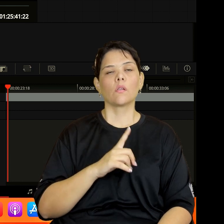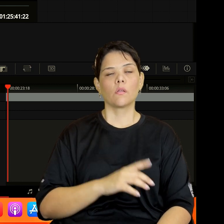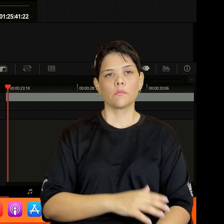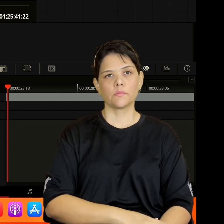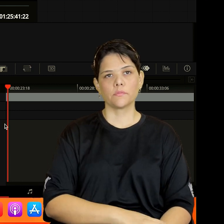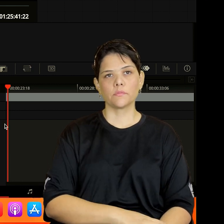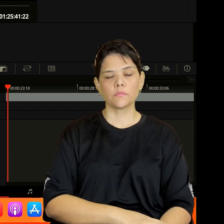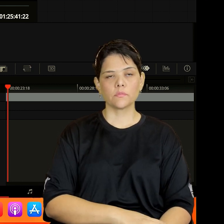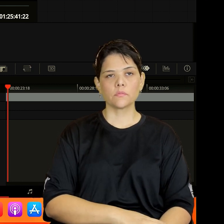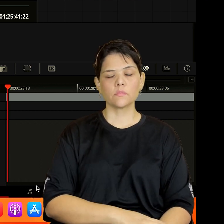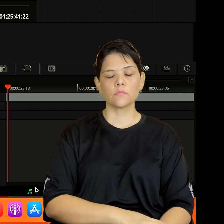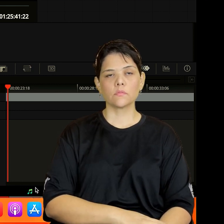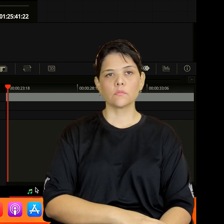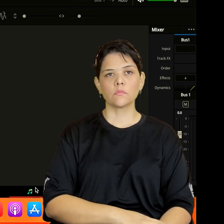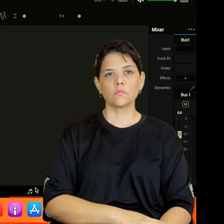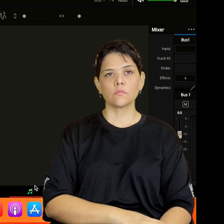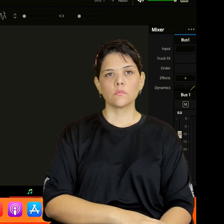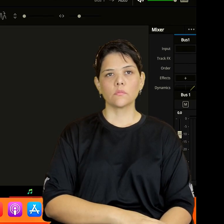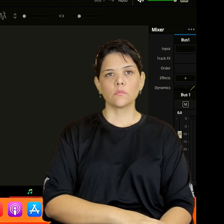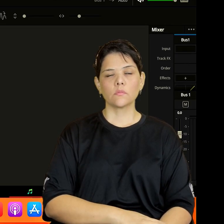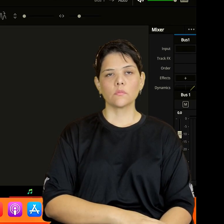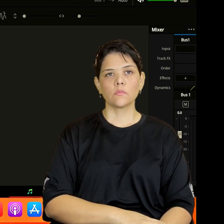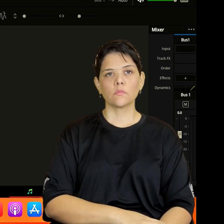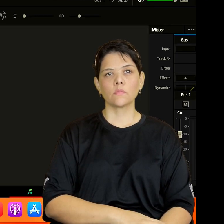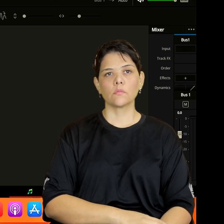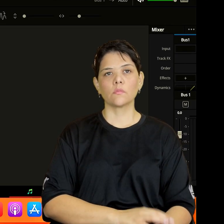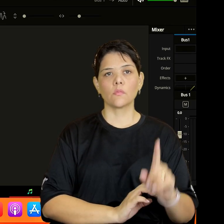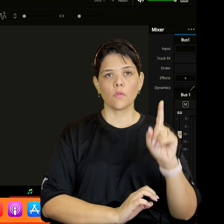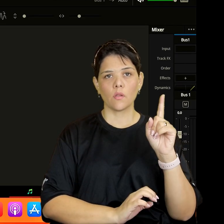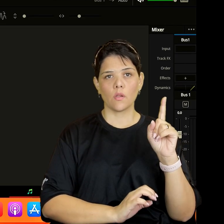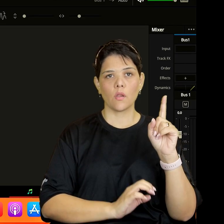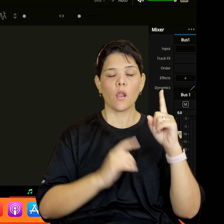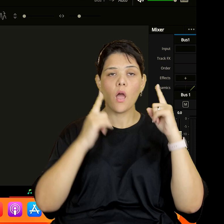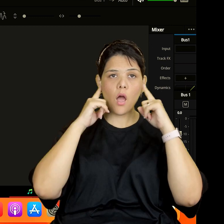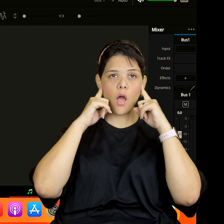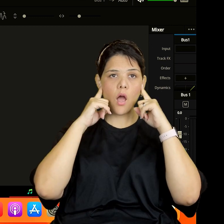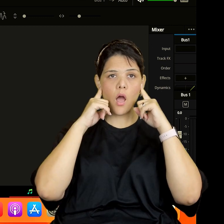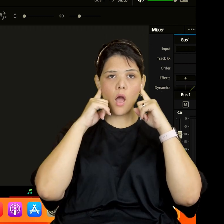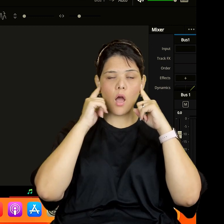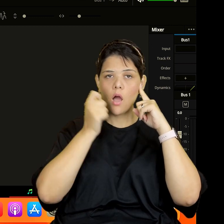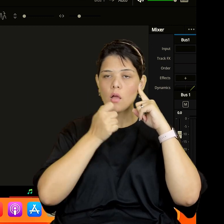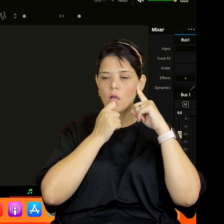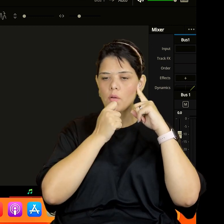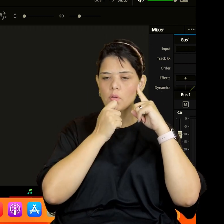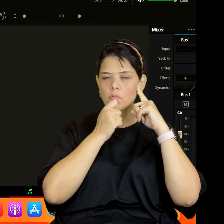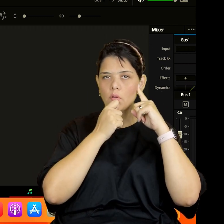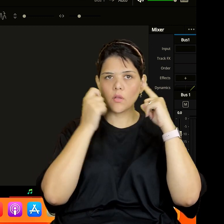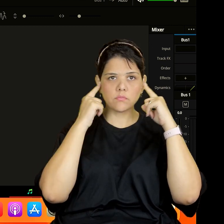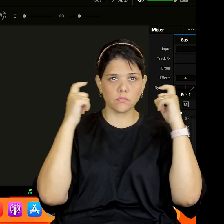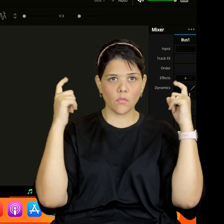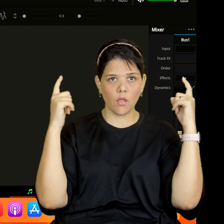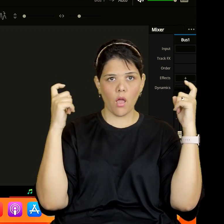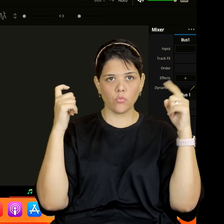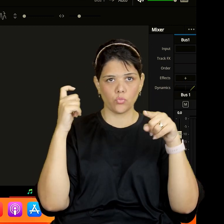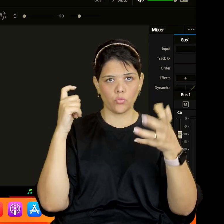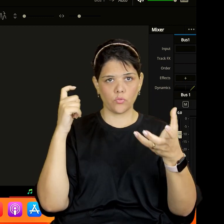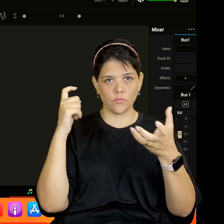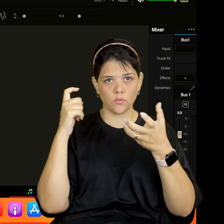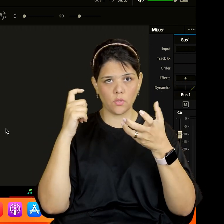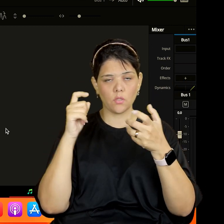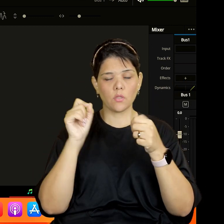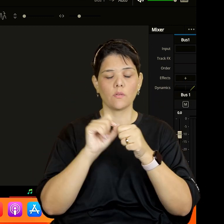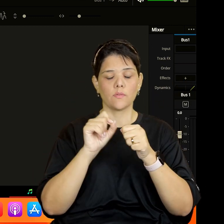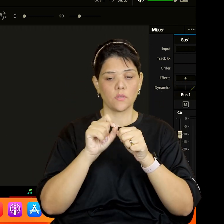Beleza? E aqui a gente tem a aba de áudio, se você quer focar mais em áudio, mixagem, em montagem de som em